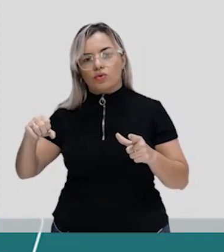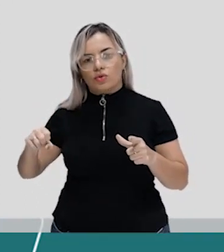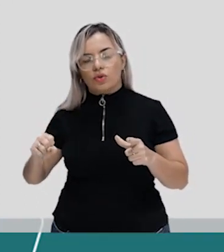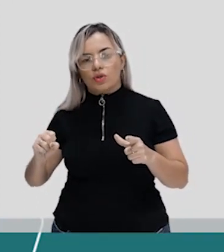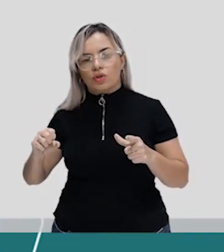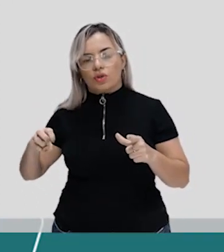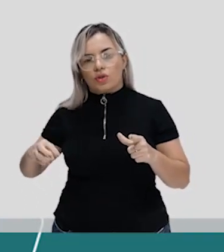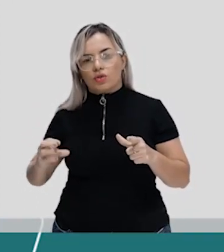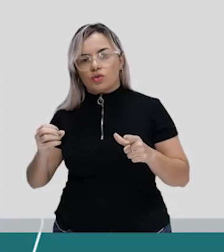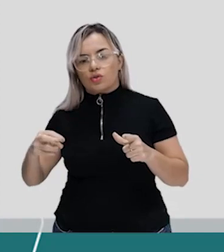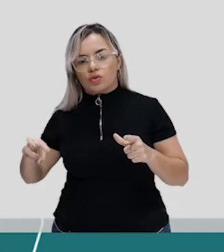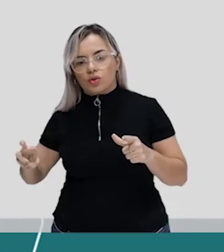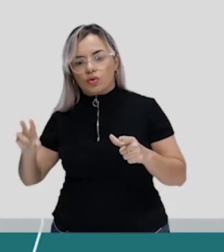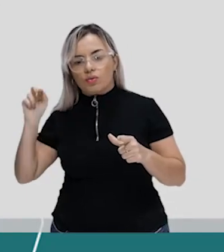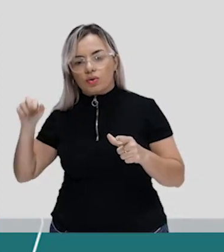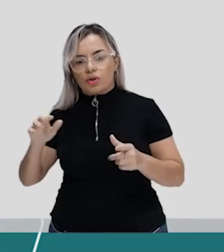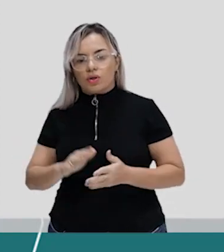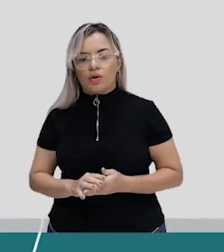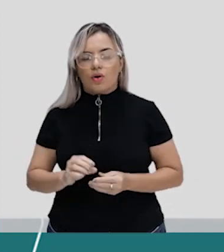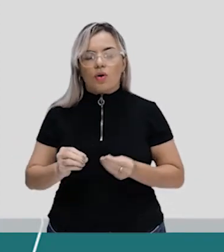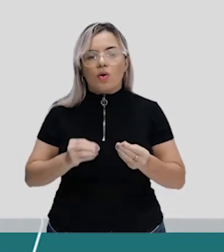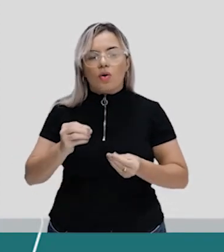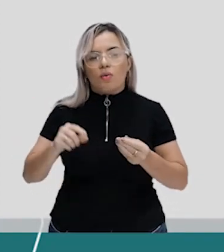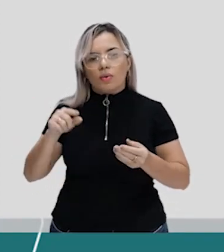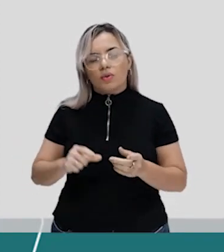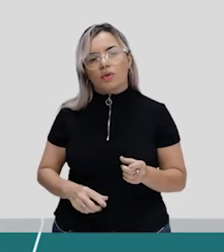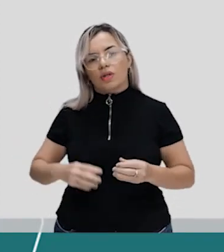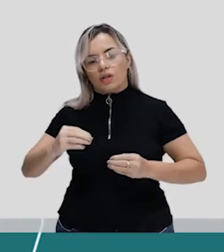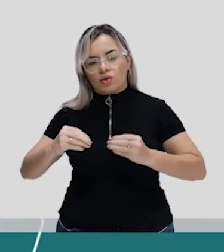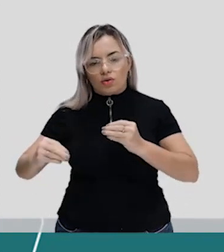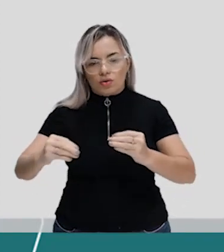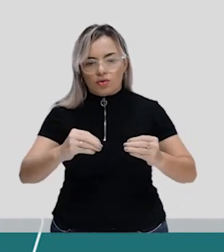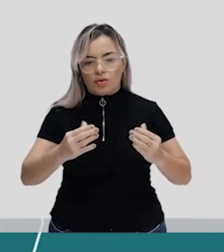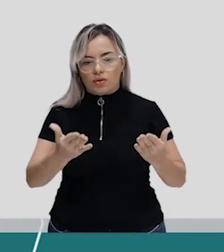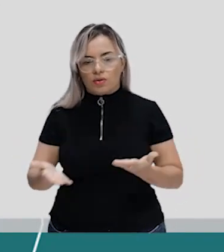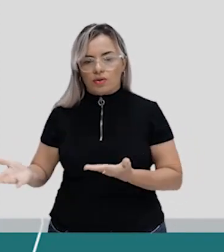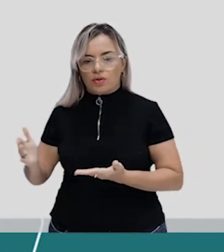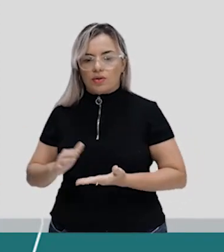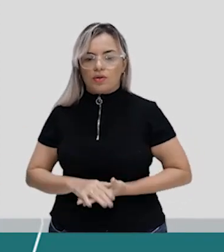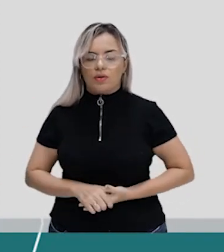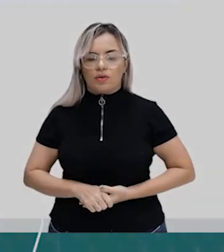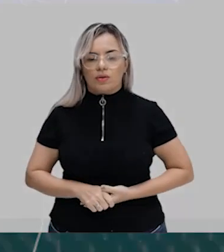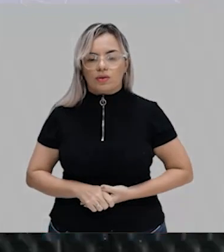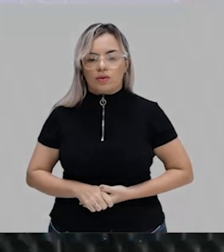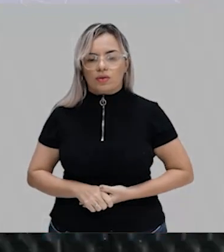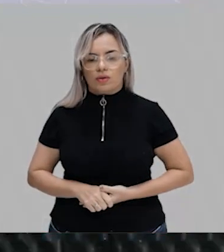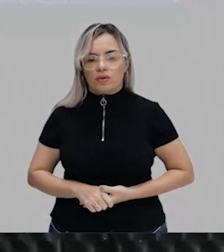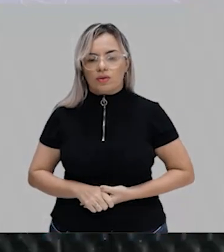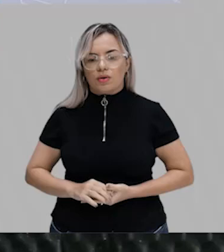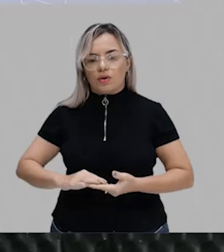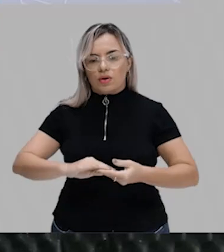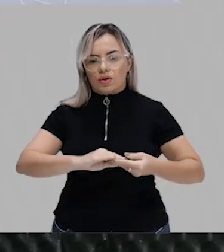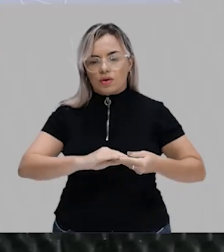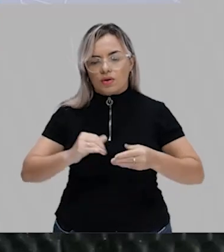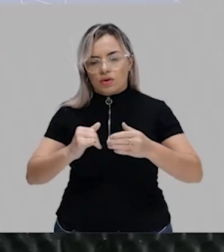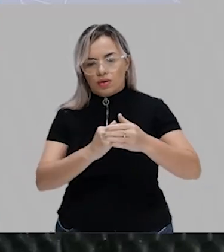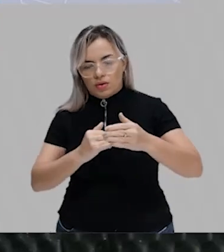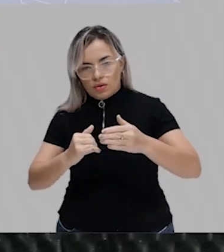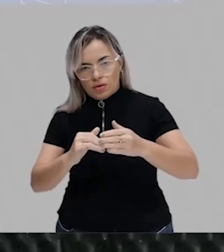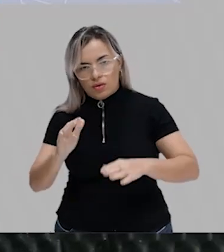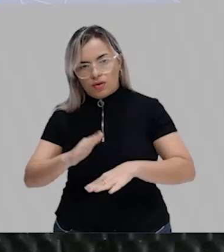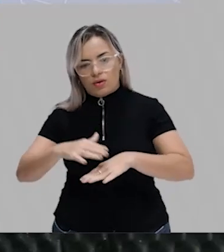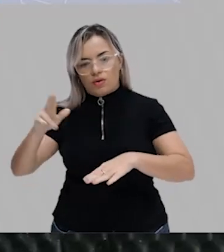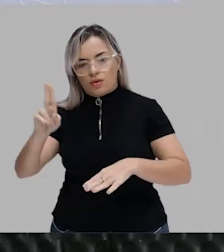que tal, tudo para ele é olha que tal. Cumprimento informal mais utilizado. Hola, que é oi, que é